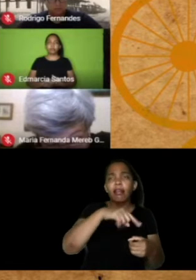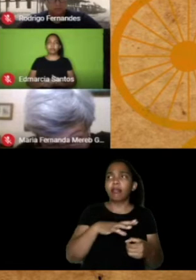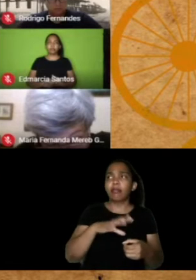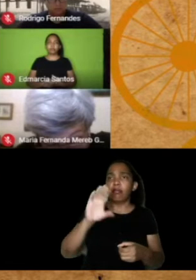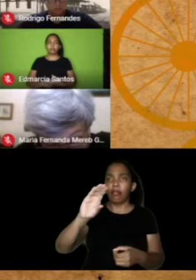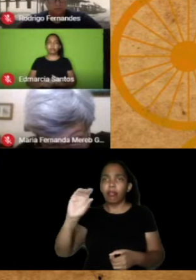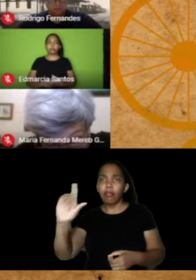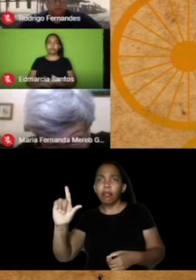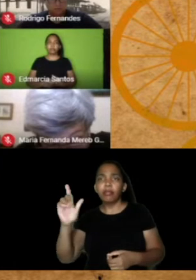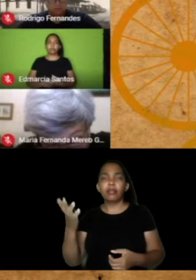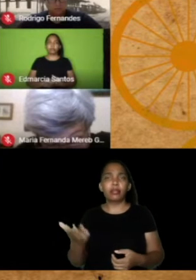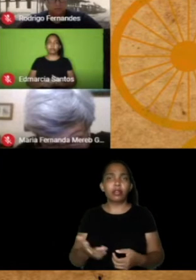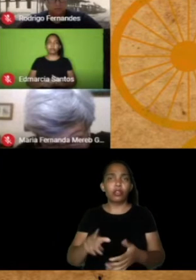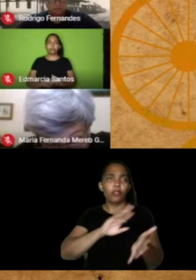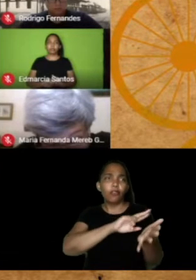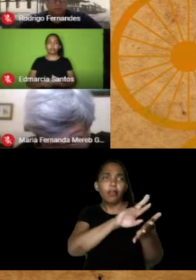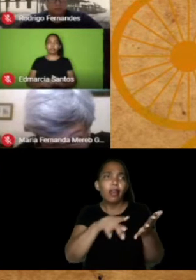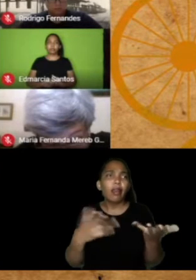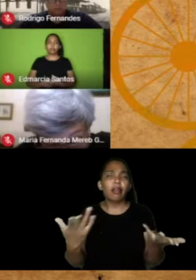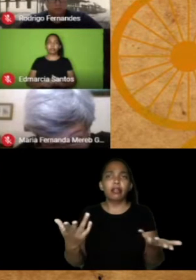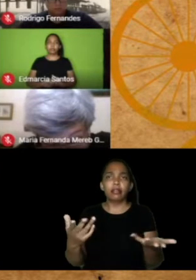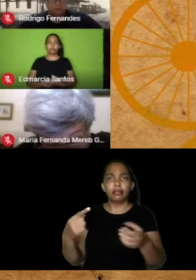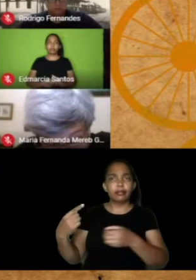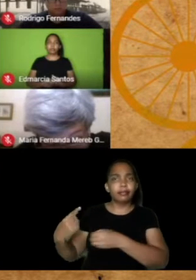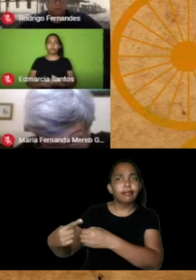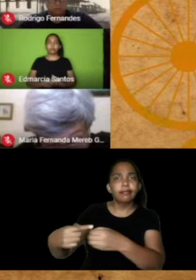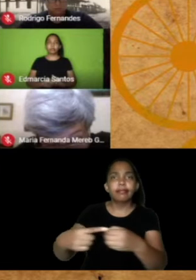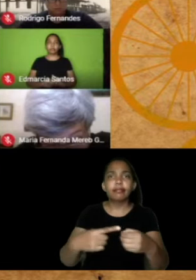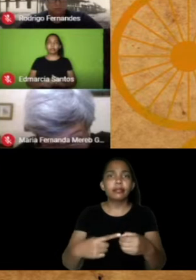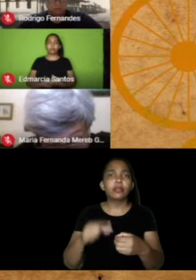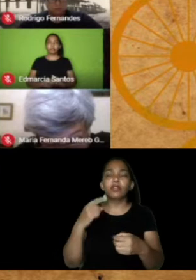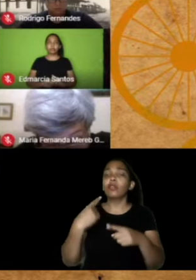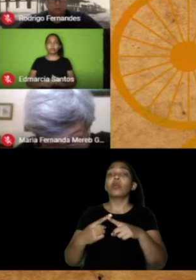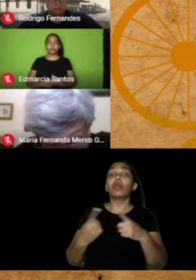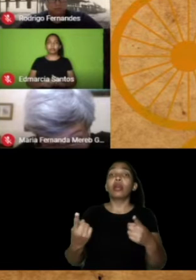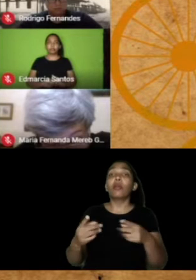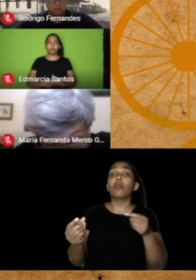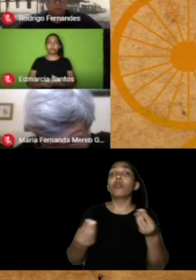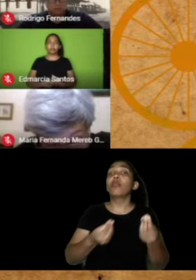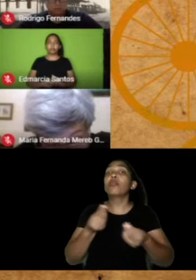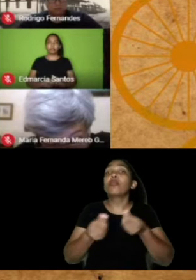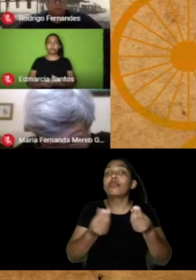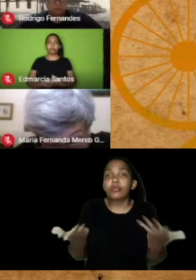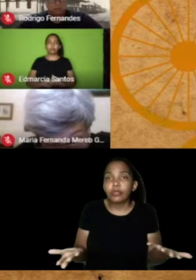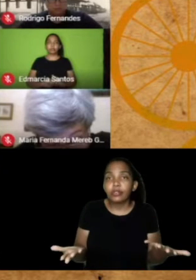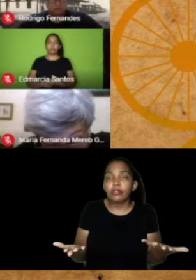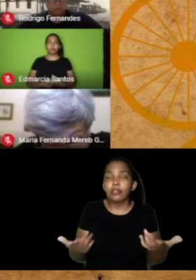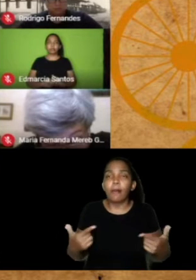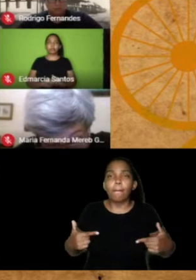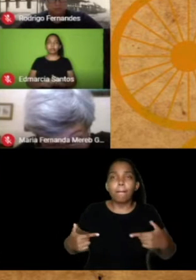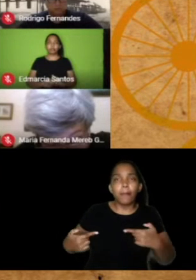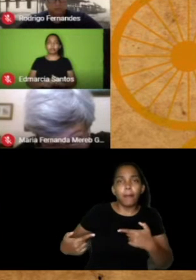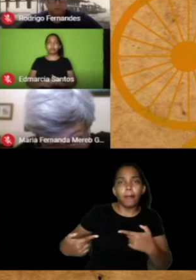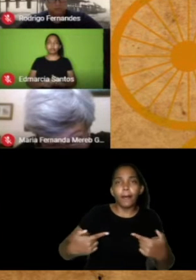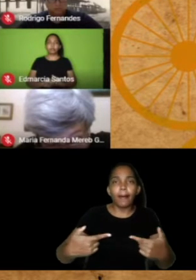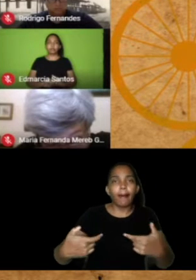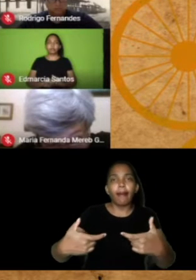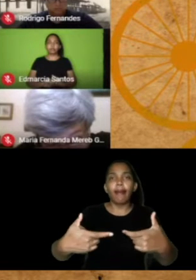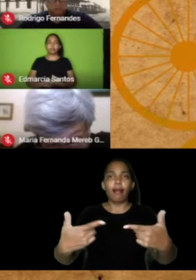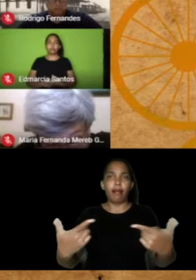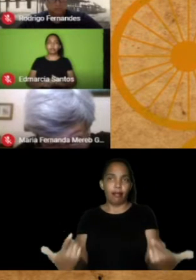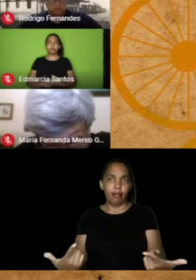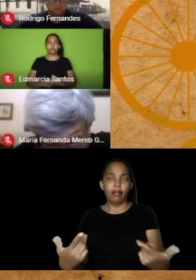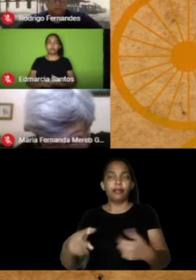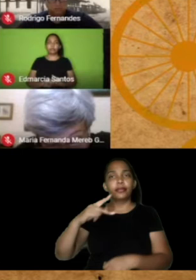ao poder, né, ao poder central do Brasil, a dificuldade que se tinha de chegar aqui, porque nós tínhamos um território que vinha somente